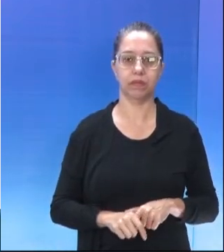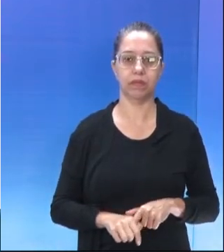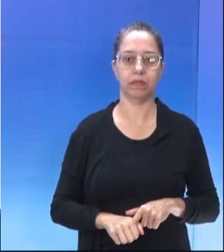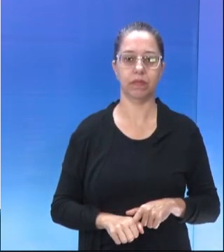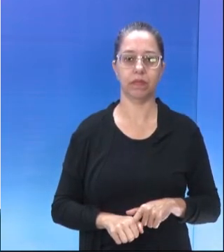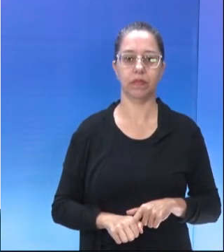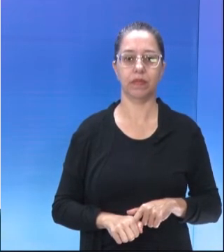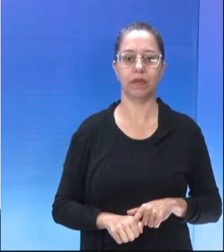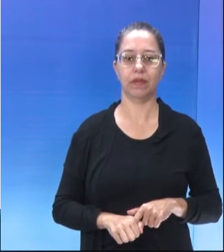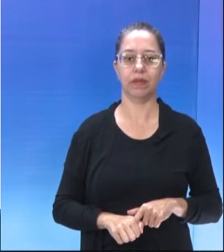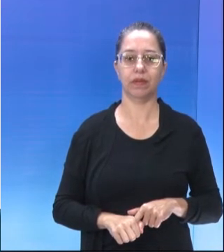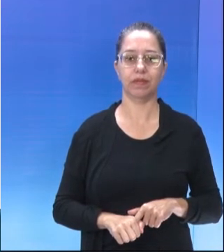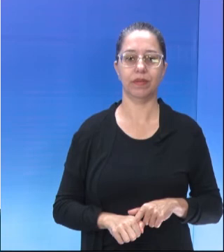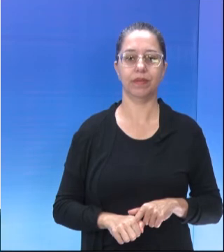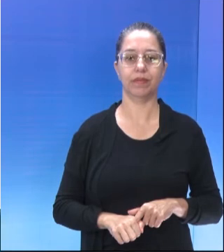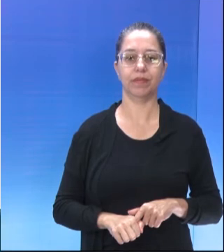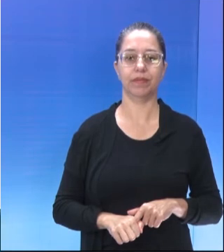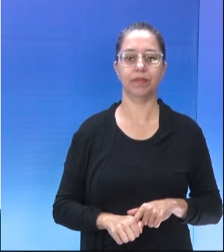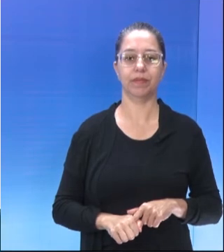enzima. Conferindo.